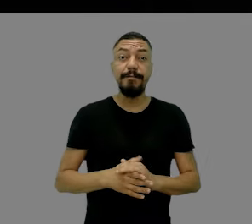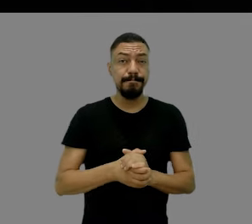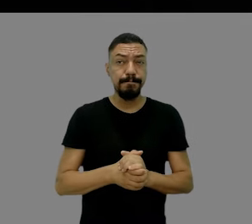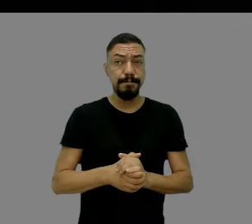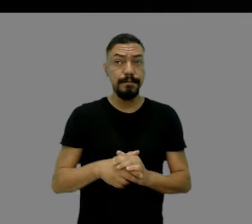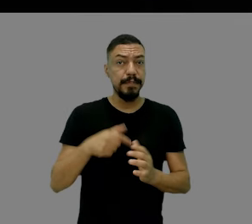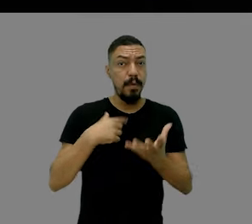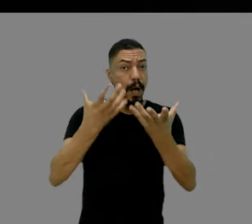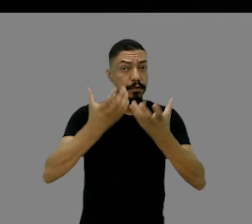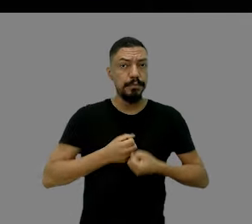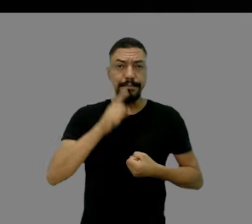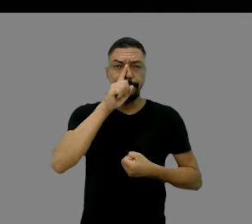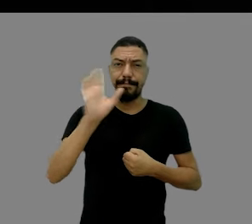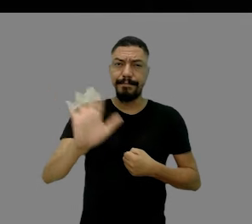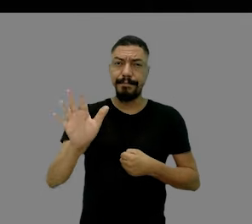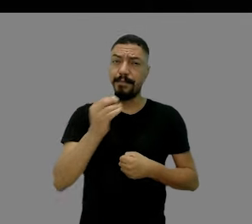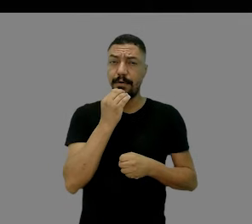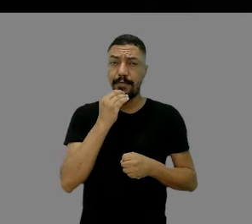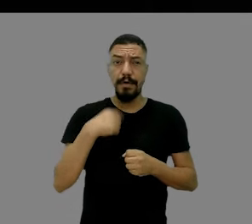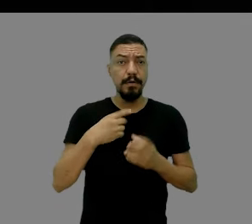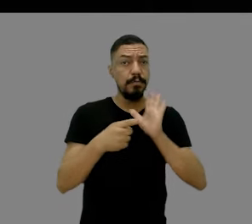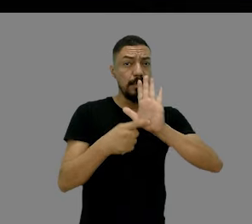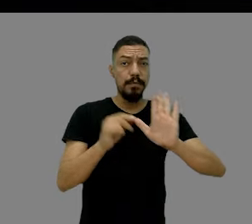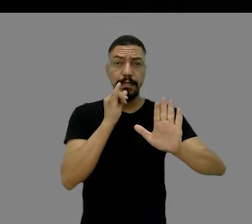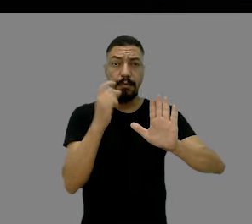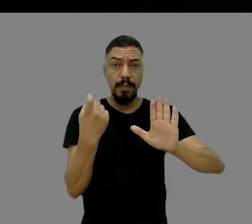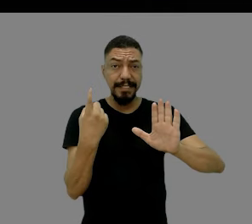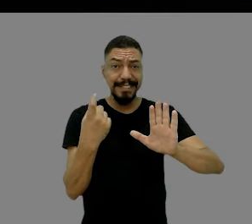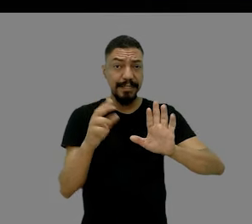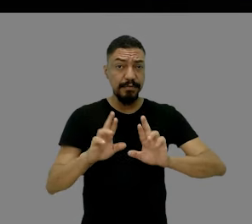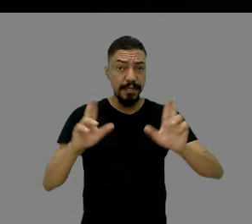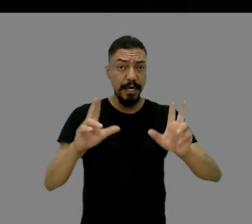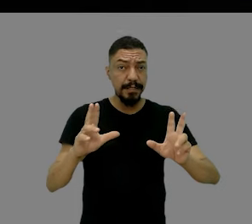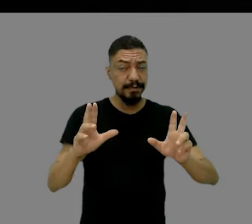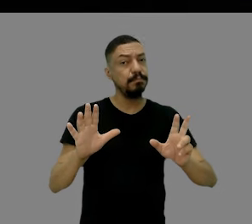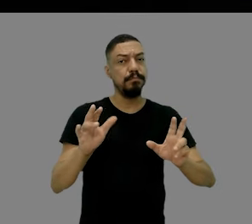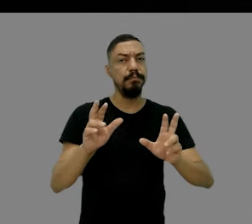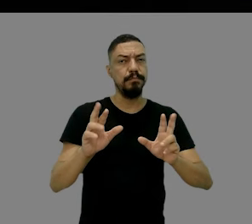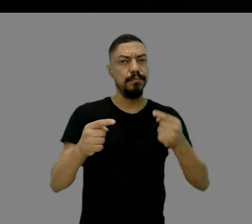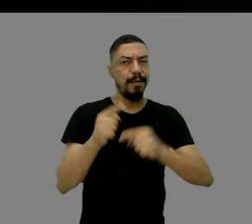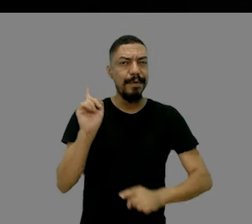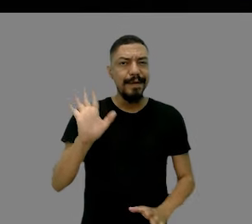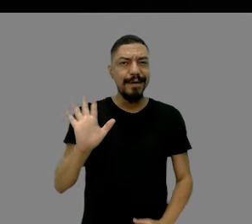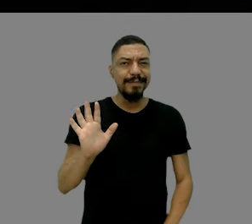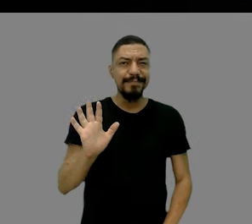é totalmente diferente. Então, exceção é exceção. A gente não pode transformar a exceção na